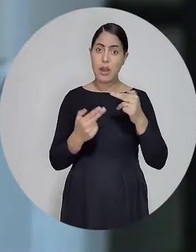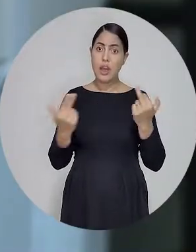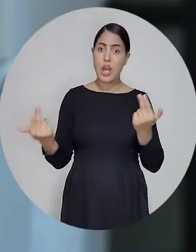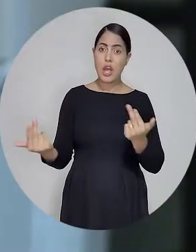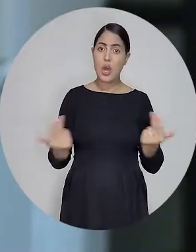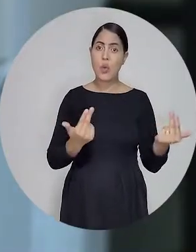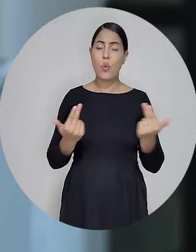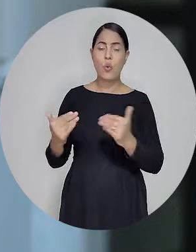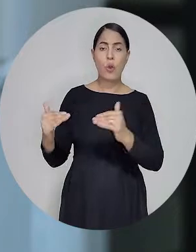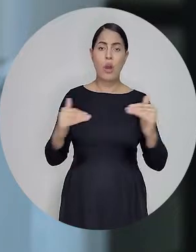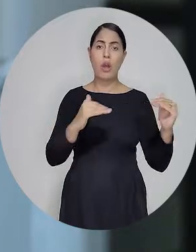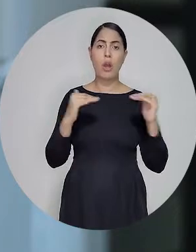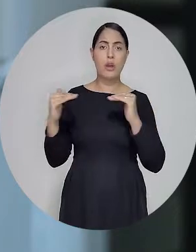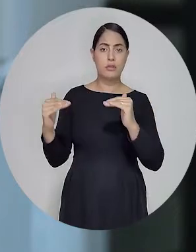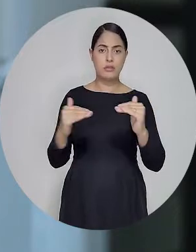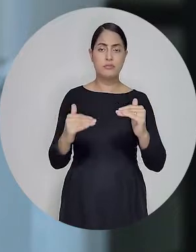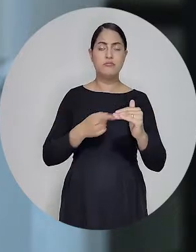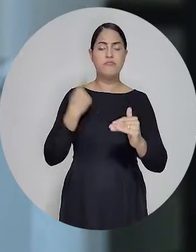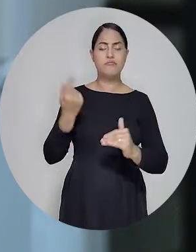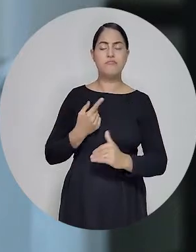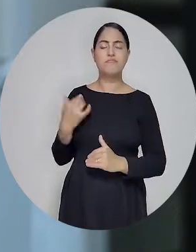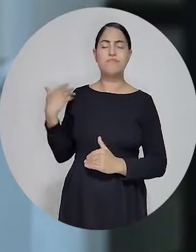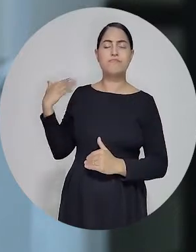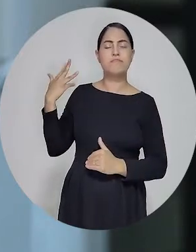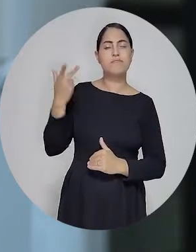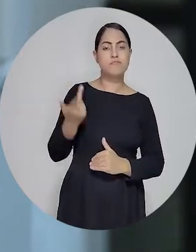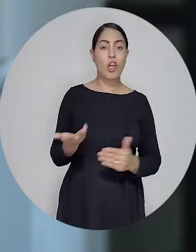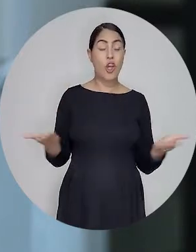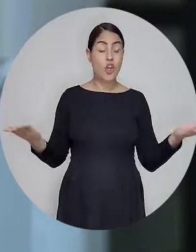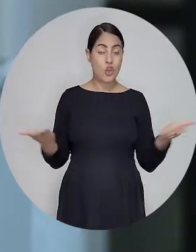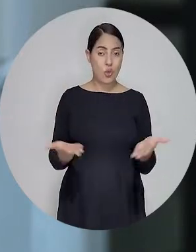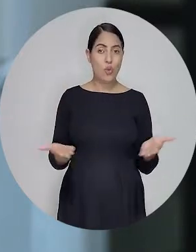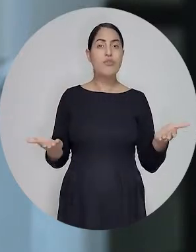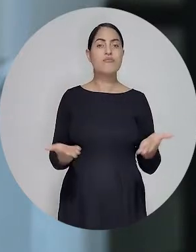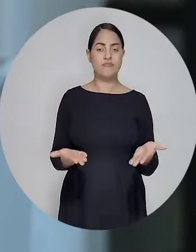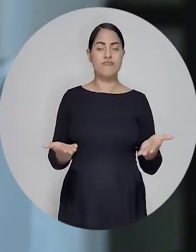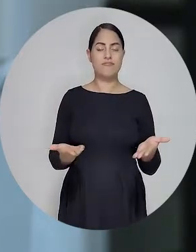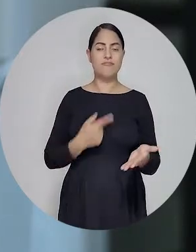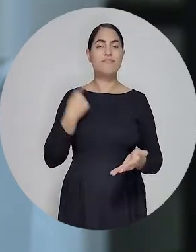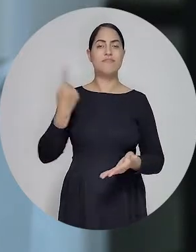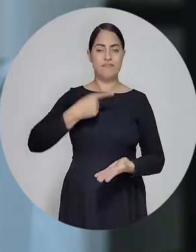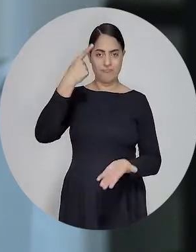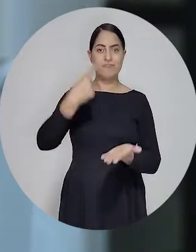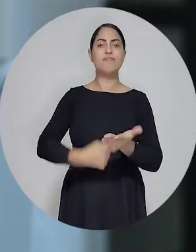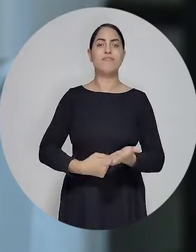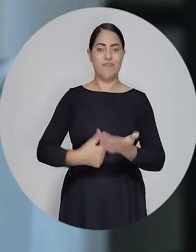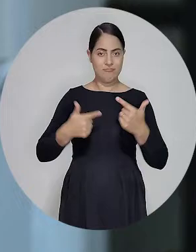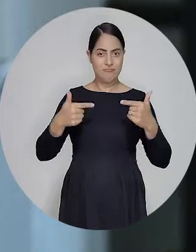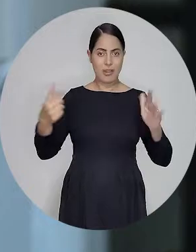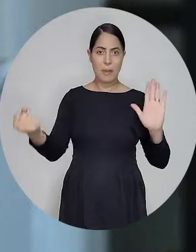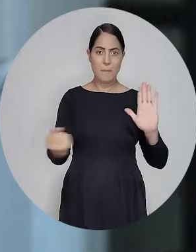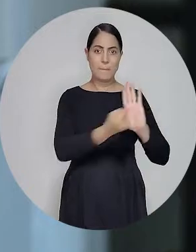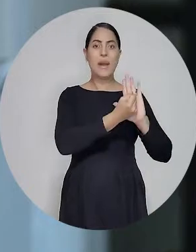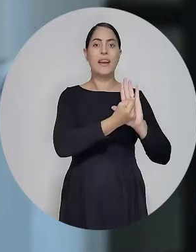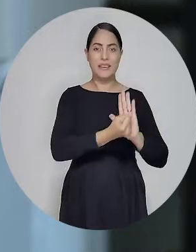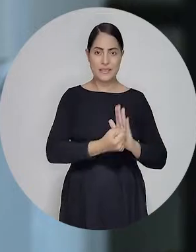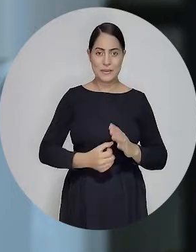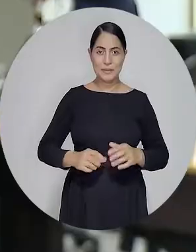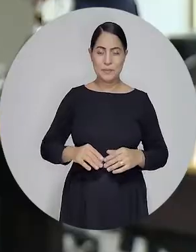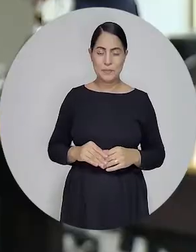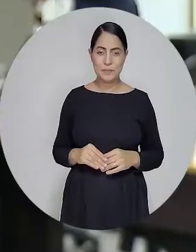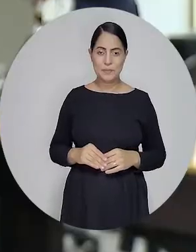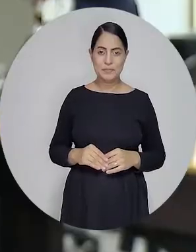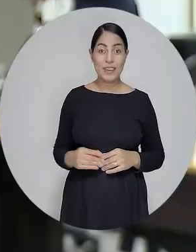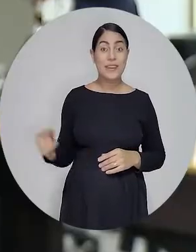que foi realizado pela paridade, que permitiu que chegássemos até aqui. É o nosso compromisso e será o nosso